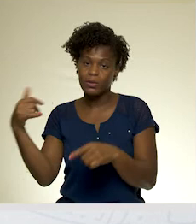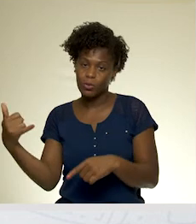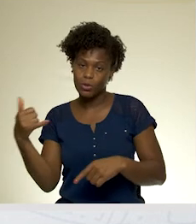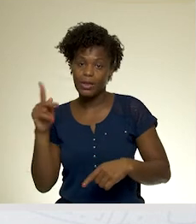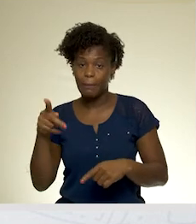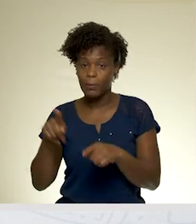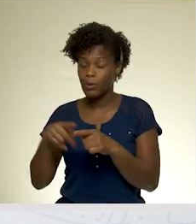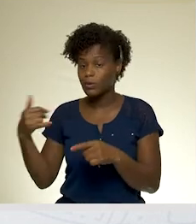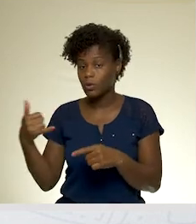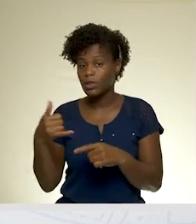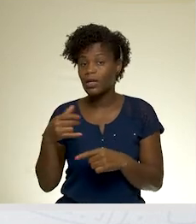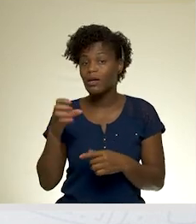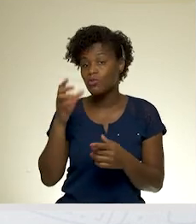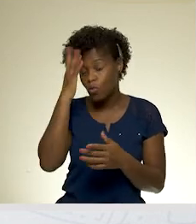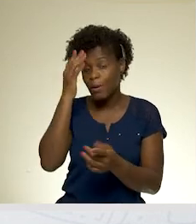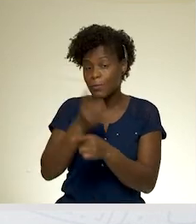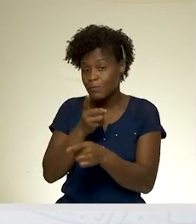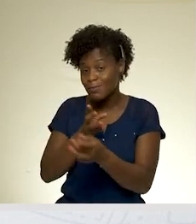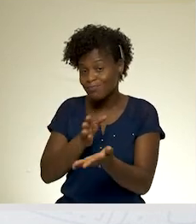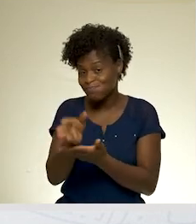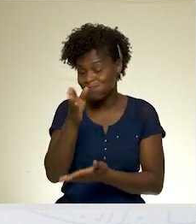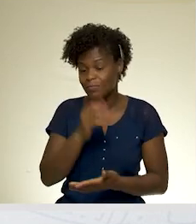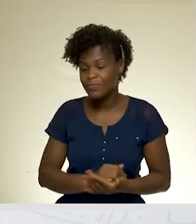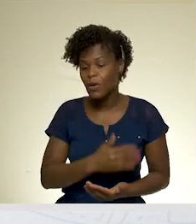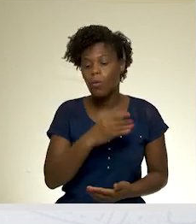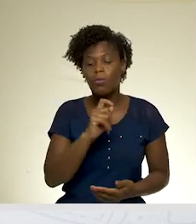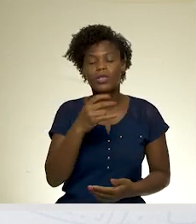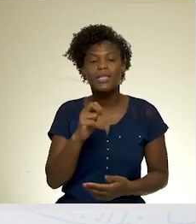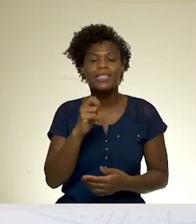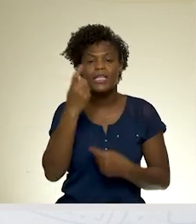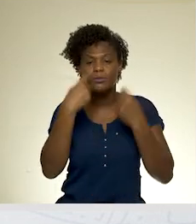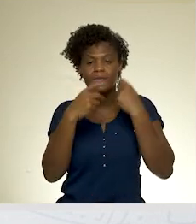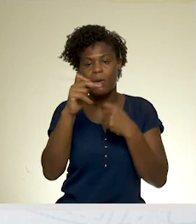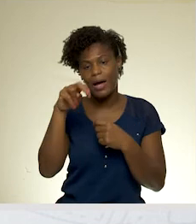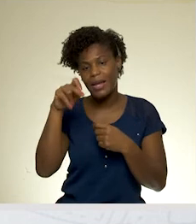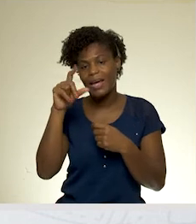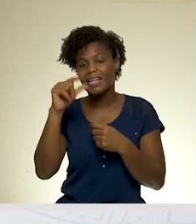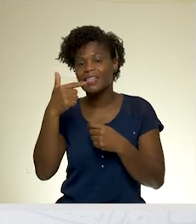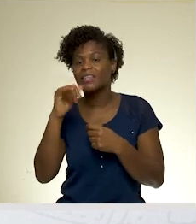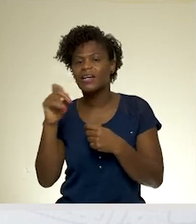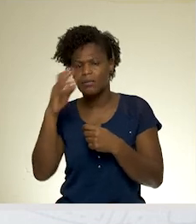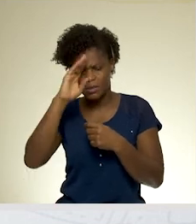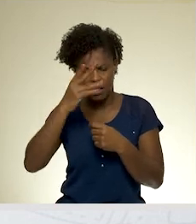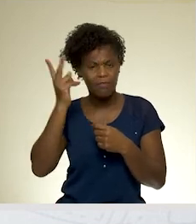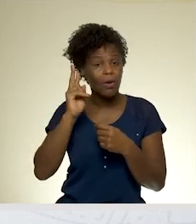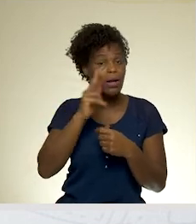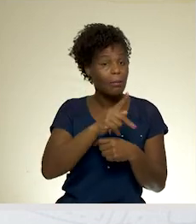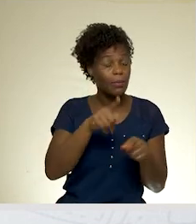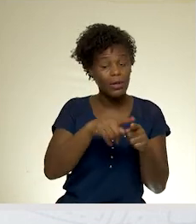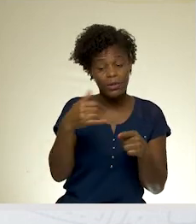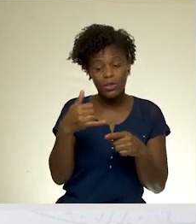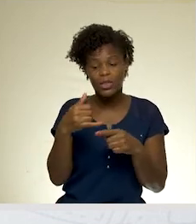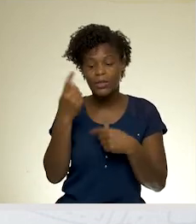2, constante da proporcionalidade inversa. 1.3. Escrever a expressão analítica. Conhecendo o valor de K, que é 2, a